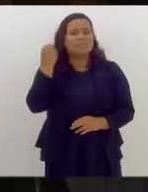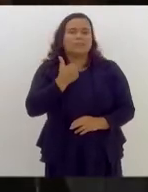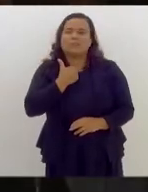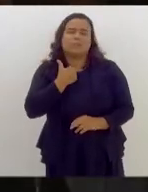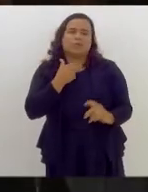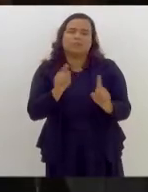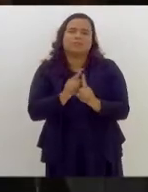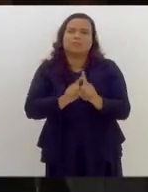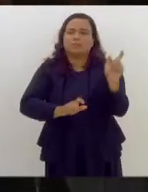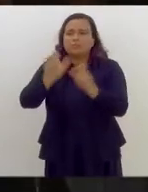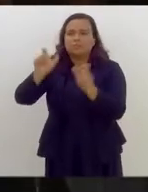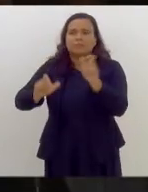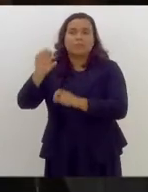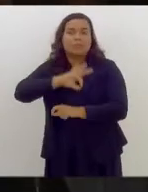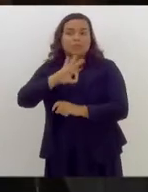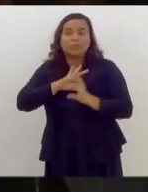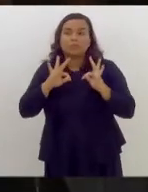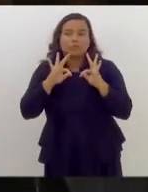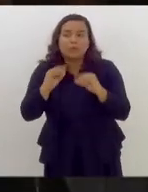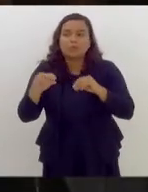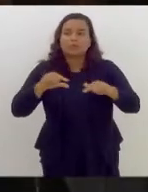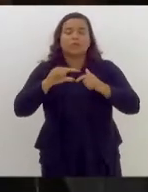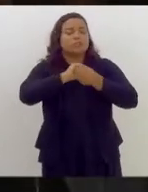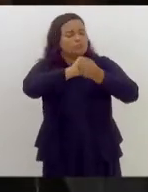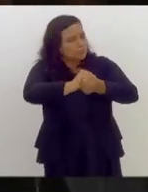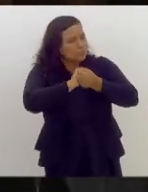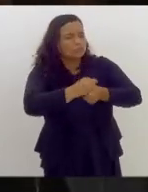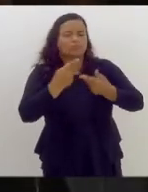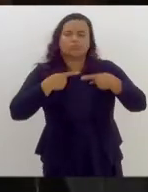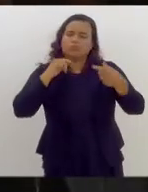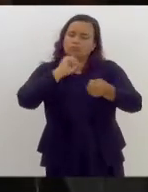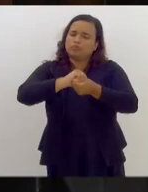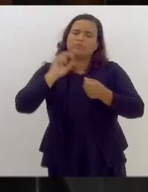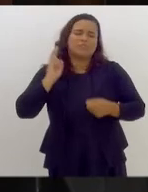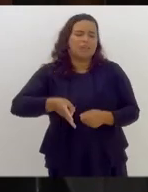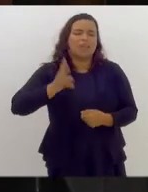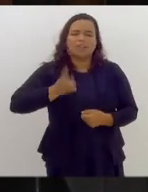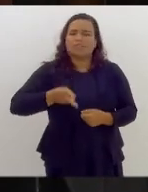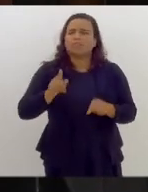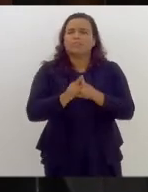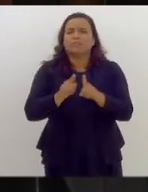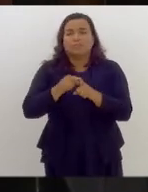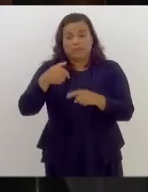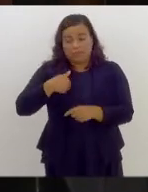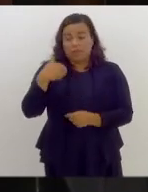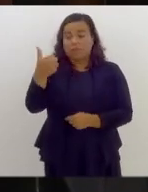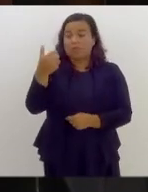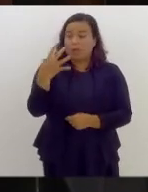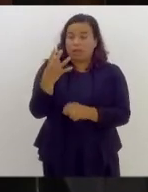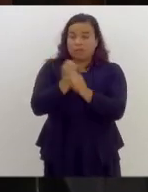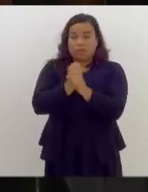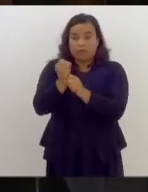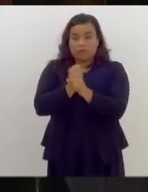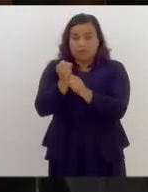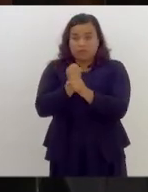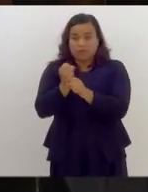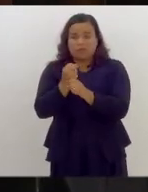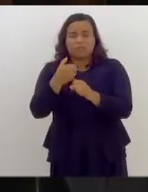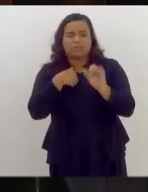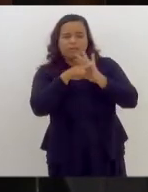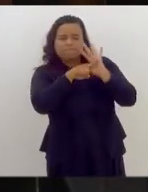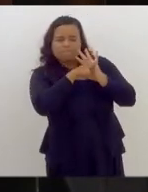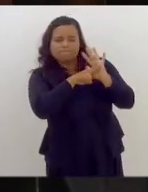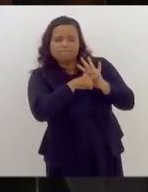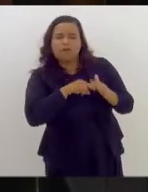todos os policiais que sempre trabalharam comigo, se dedicaram, pelo fato de eu, por 14 anos, ter sido